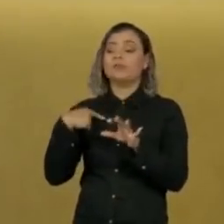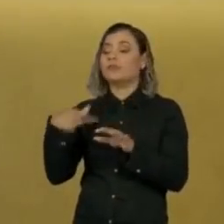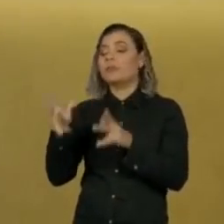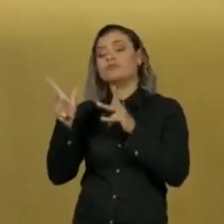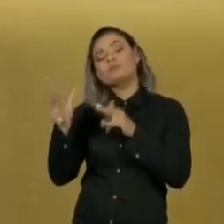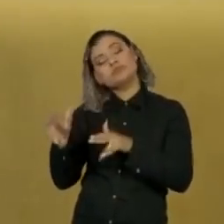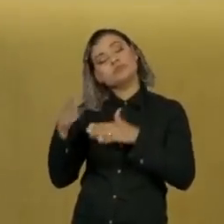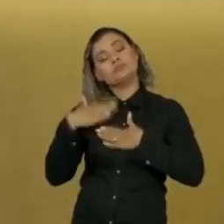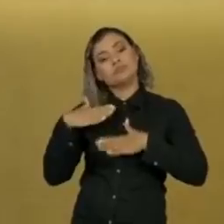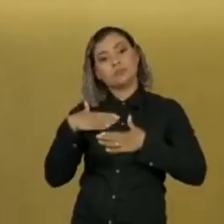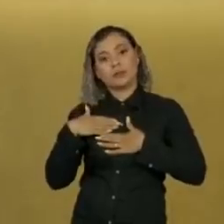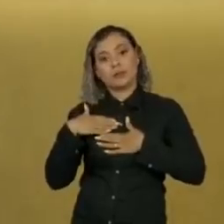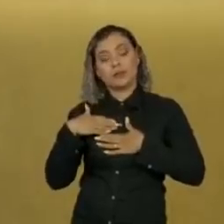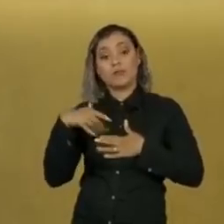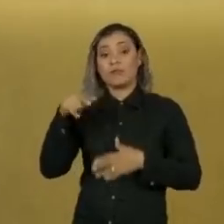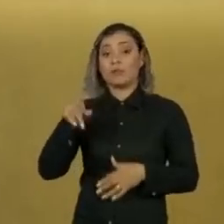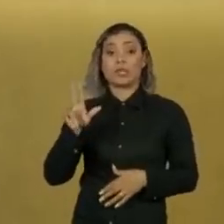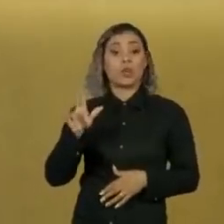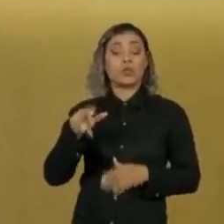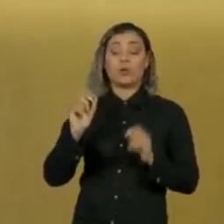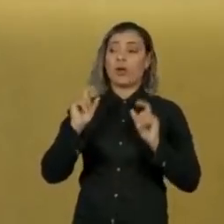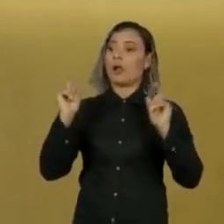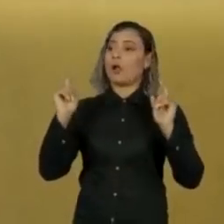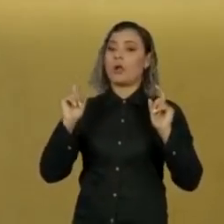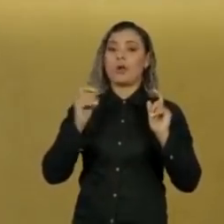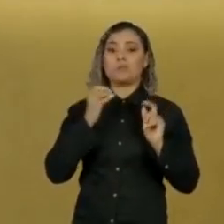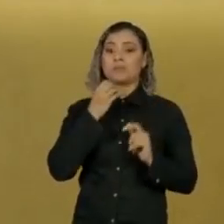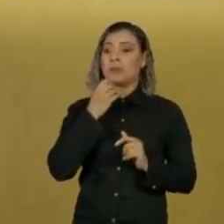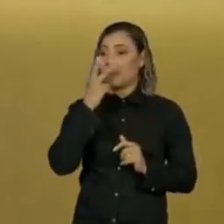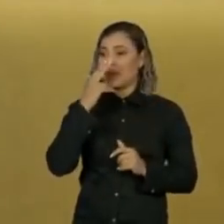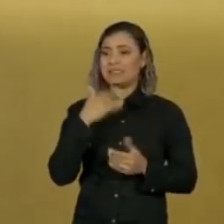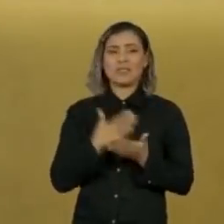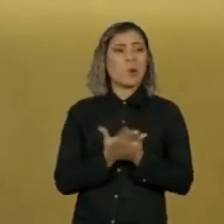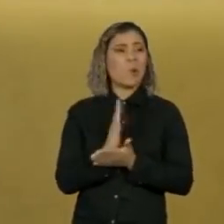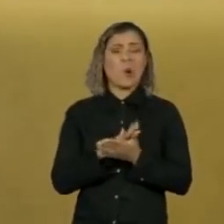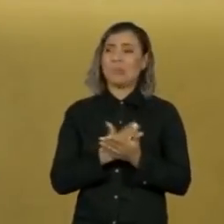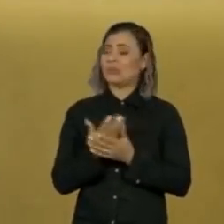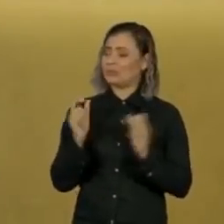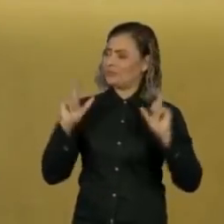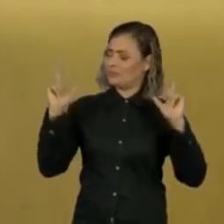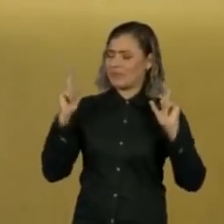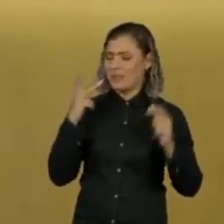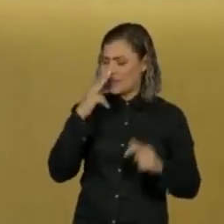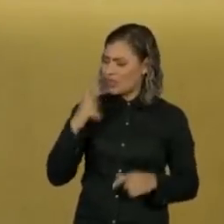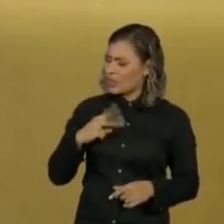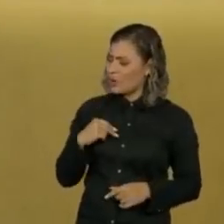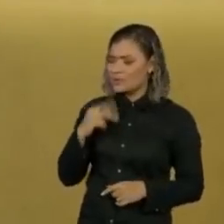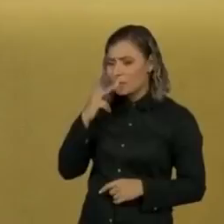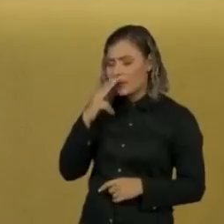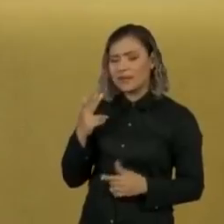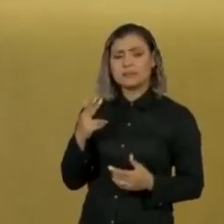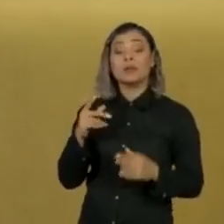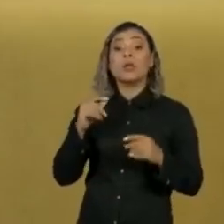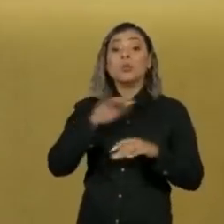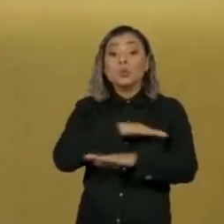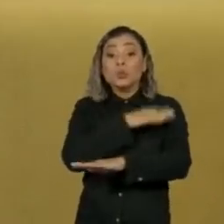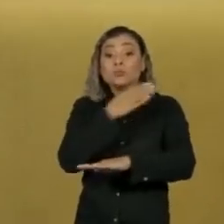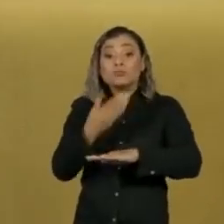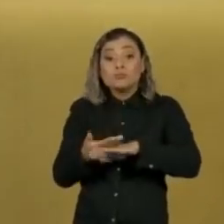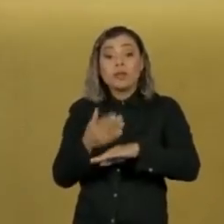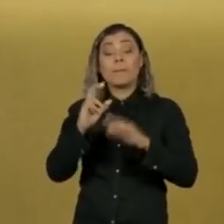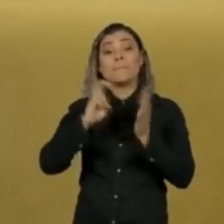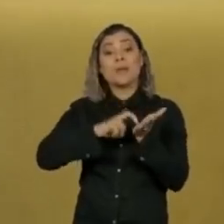cama e dormir, você nunca acorda bem, você tem muito sono durante o dia,